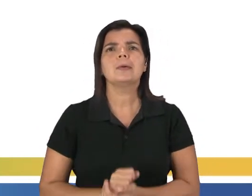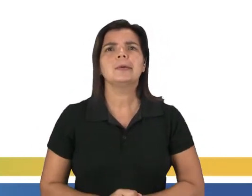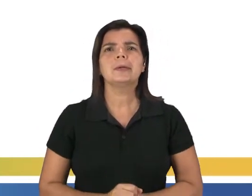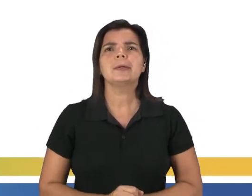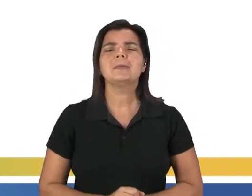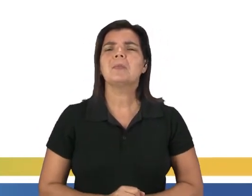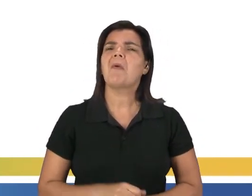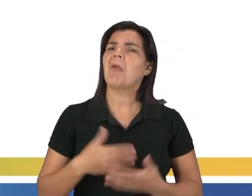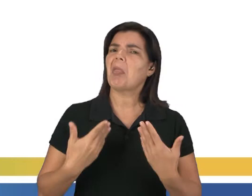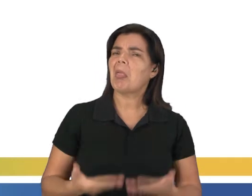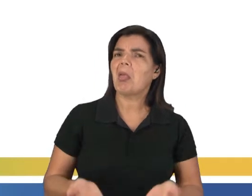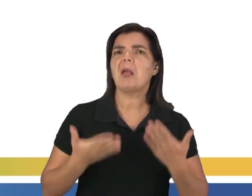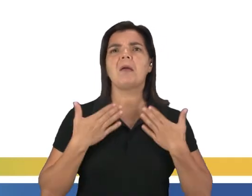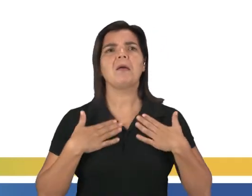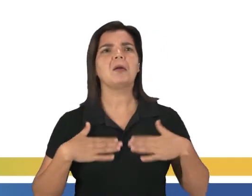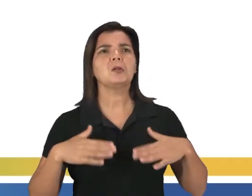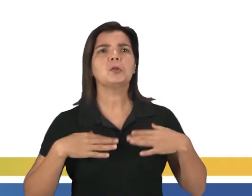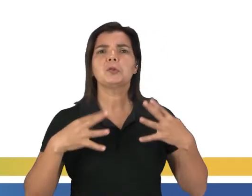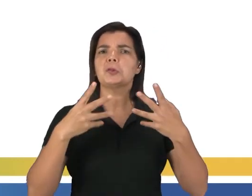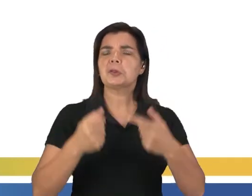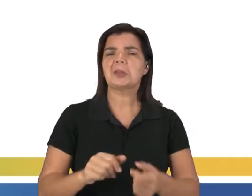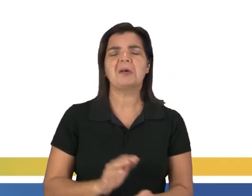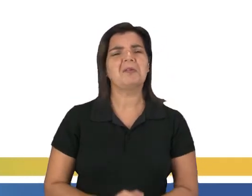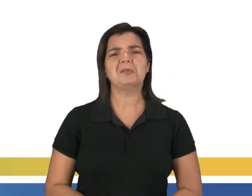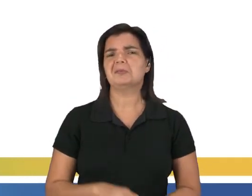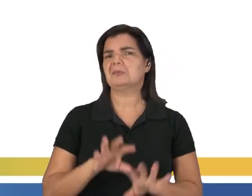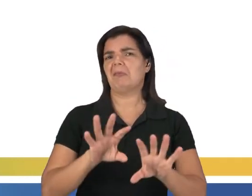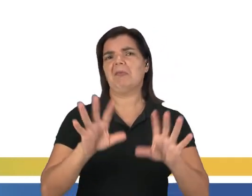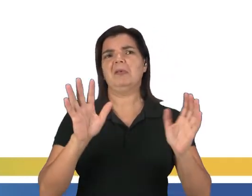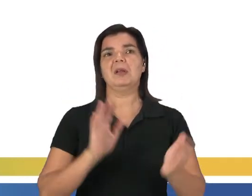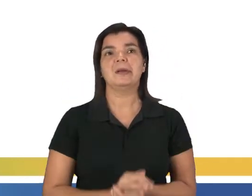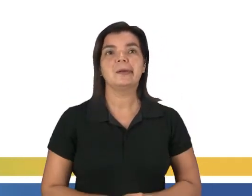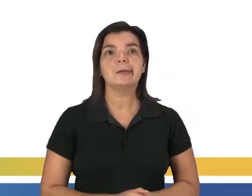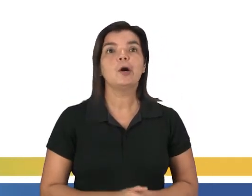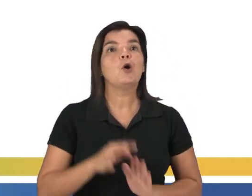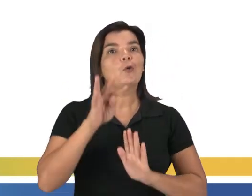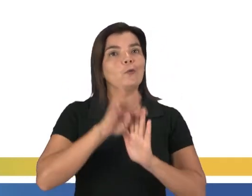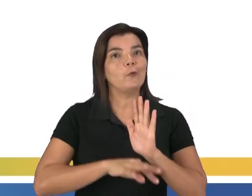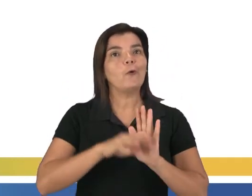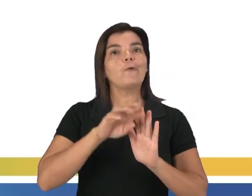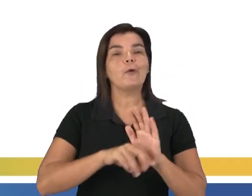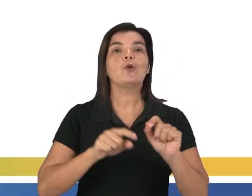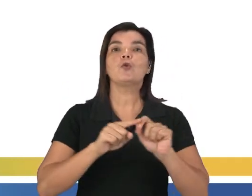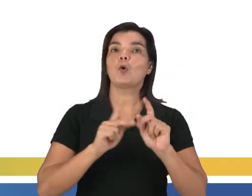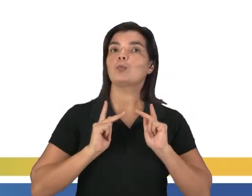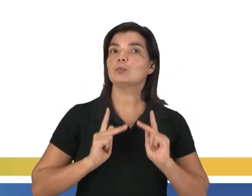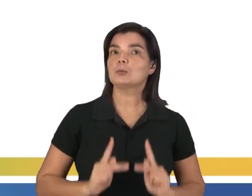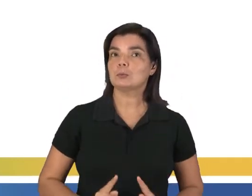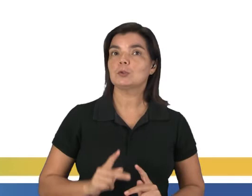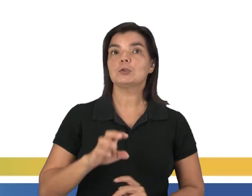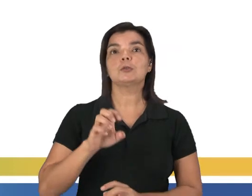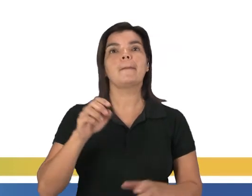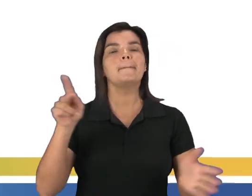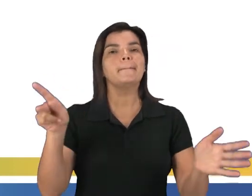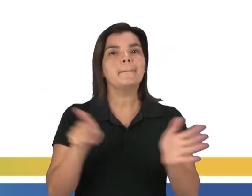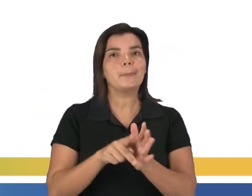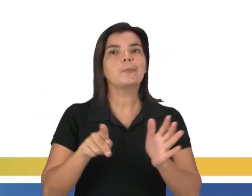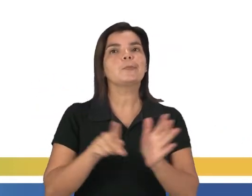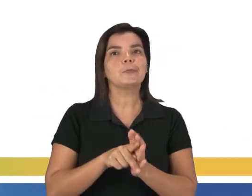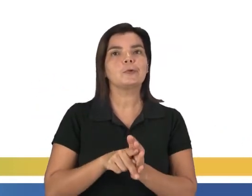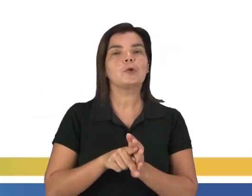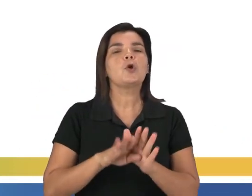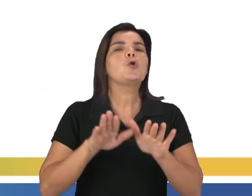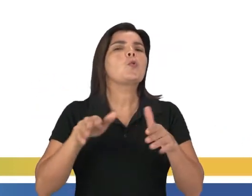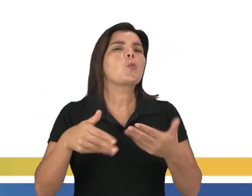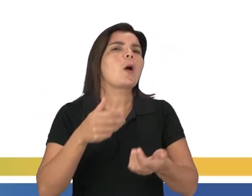Que mole, que lerdo, todo desajeitado. O texto acima refere-se a um comportamento estereotipado